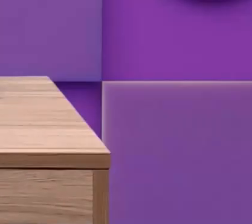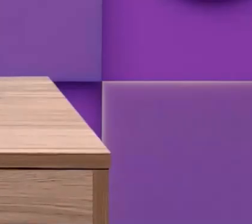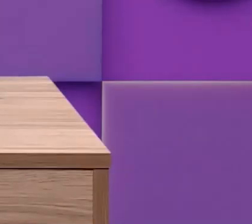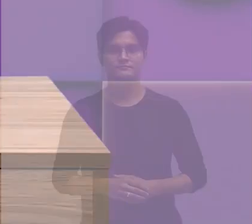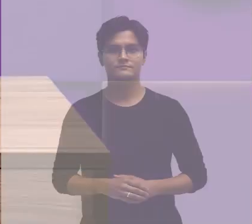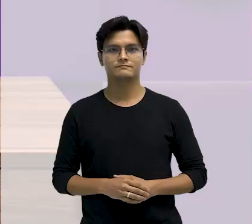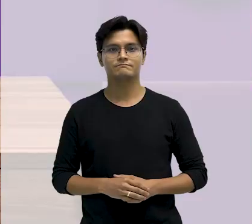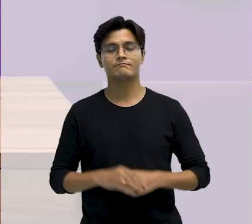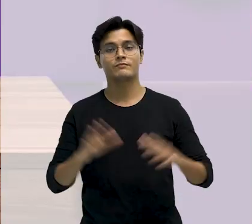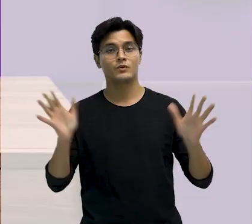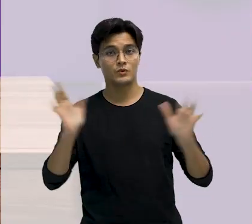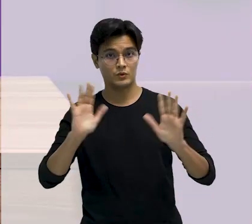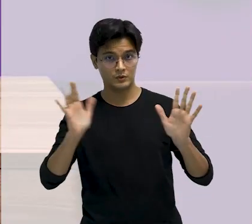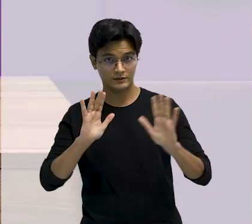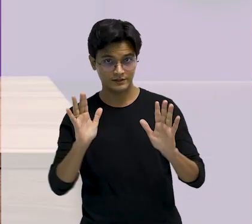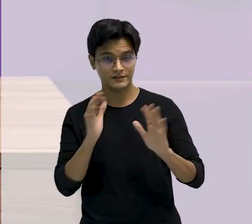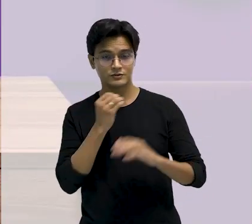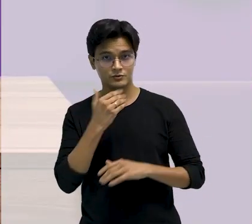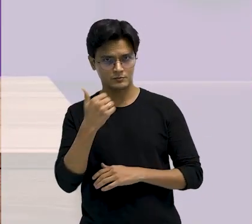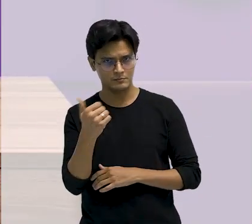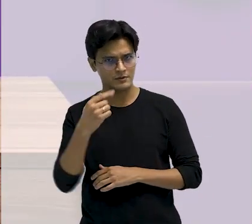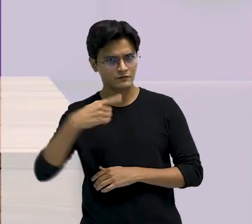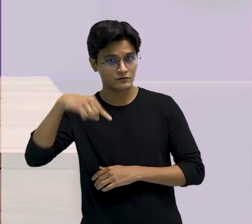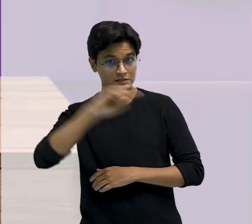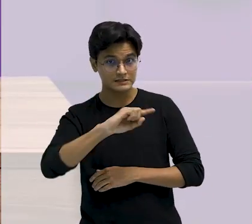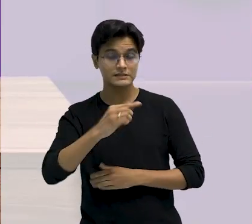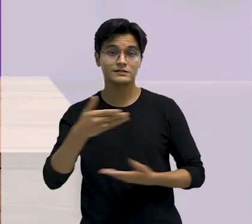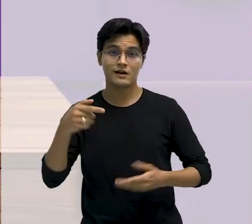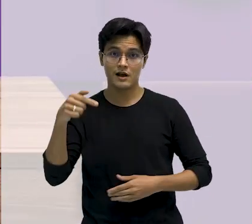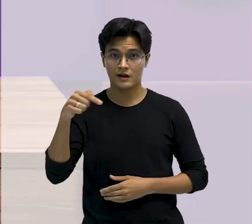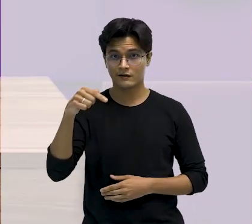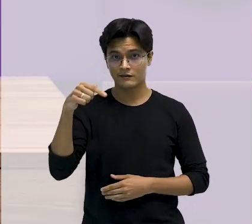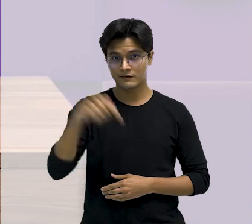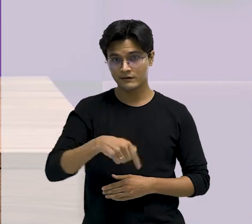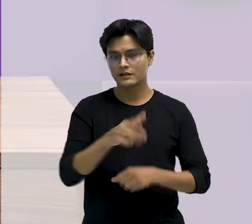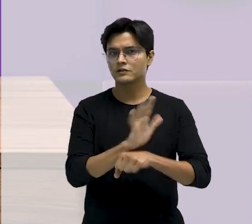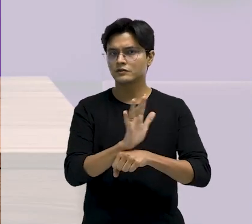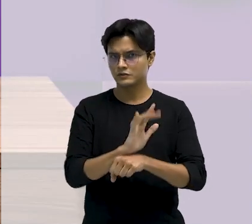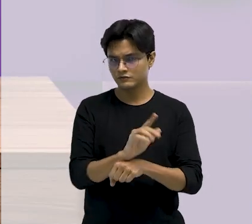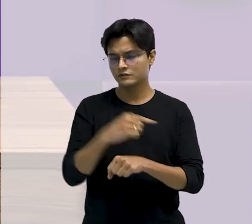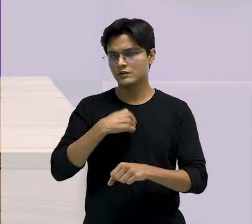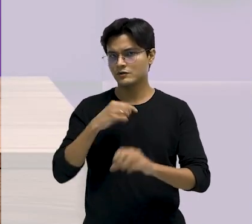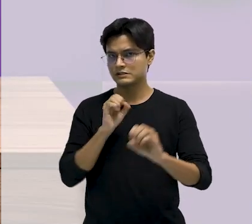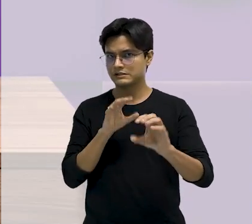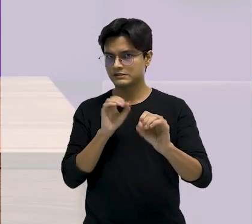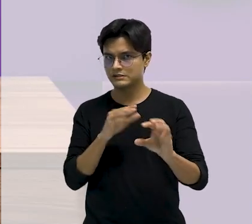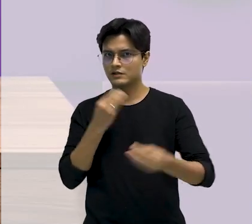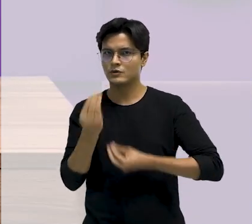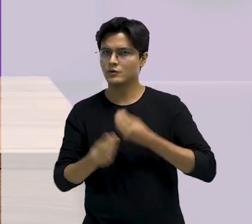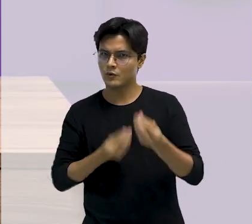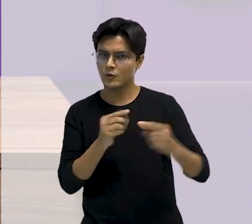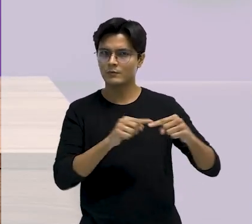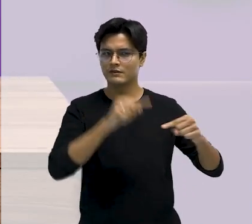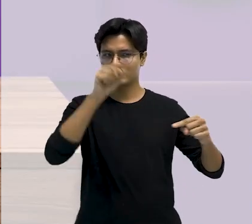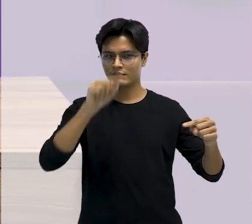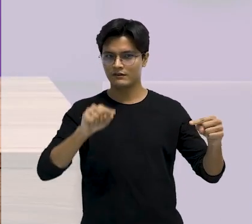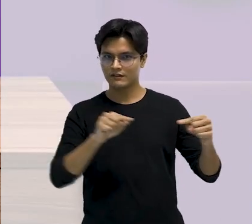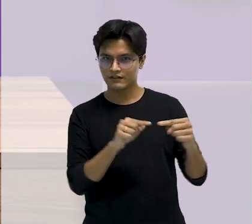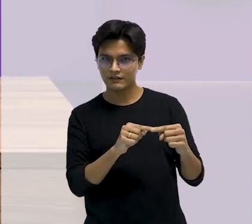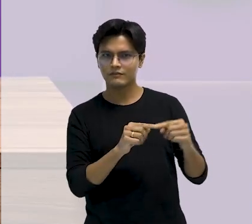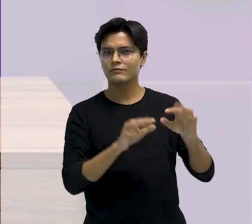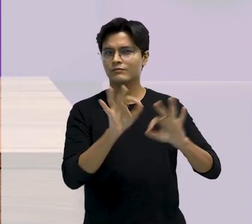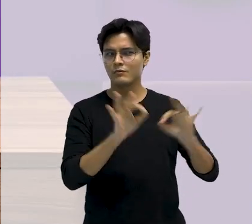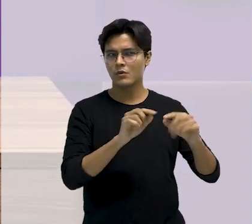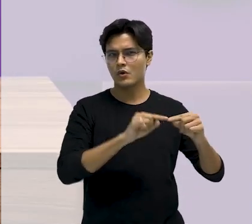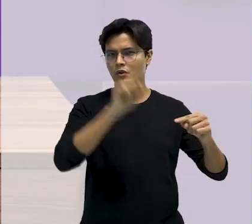Olá pessoal, tudo bem com vocês? Aqui nesse vídeo eu vou te ensinar como desenhar um triângulo conhecendo os seus 3 lados. Para isso, a gente vai